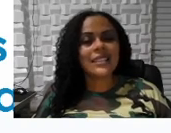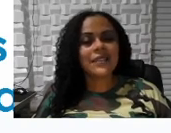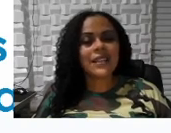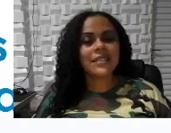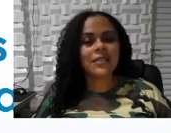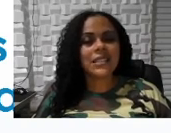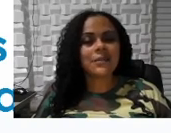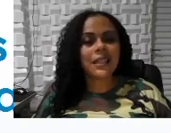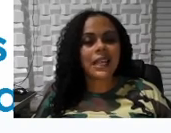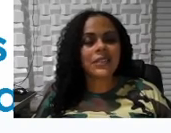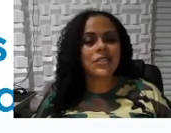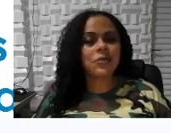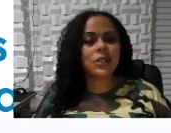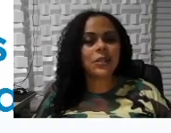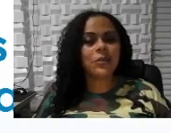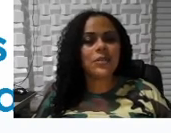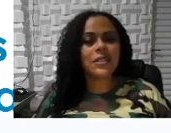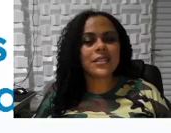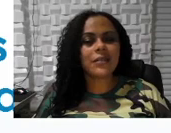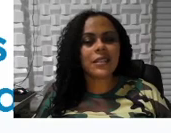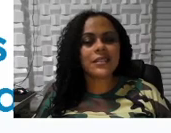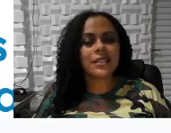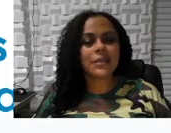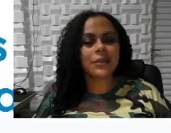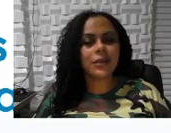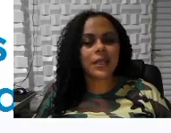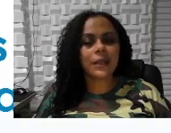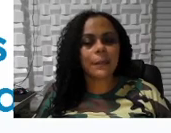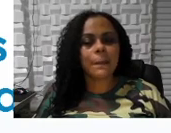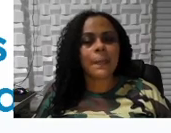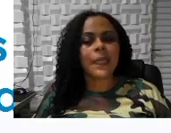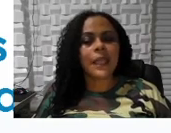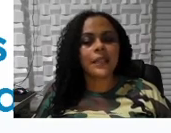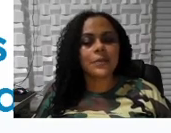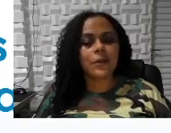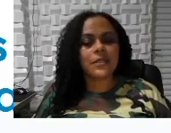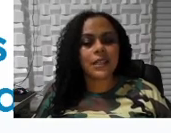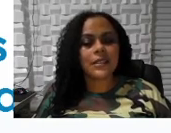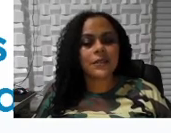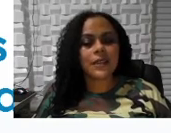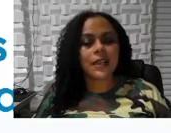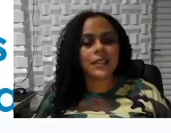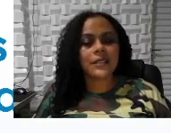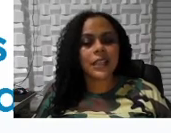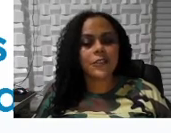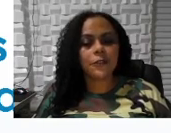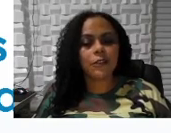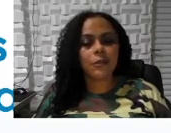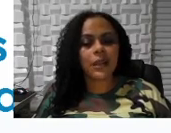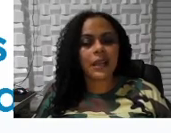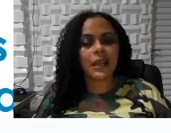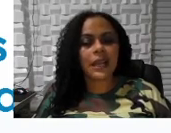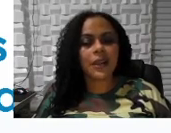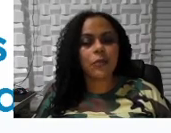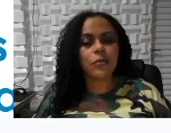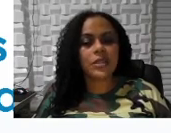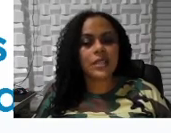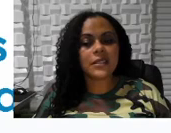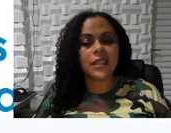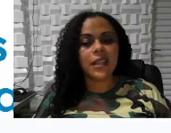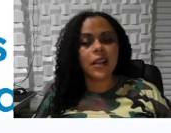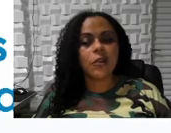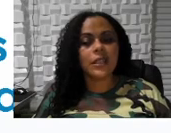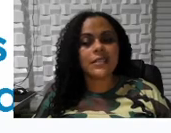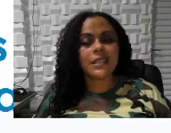Classificação das palavras quanto à posição da sílaba tônica. Elas podem ser classificadas da seguinte forma. Agudas,